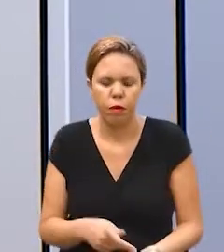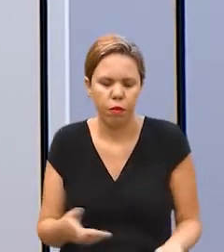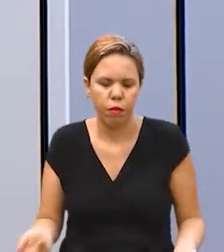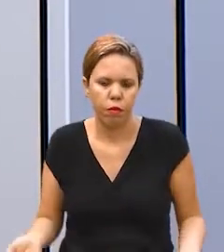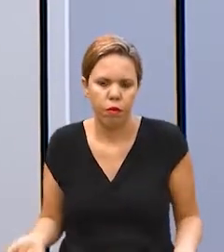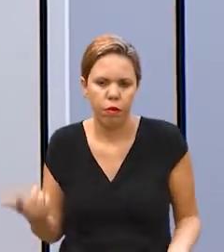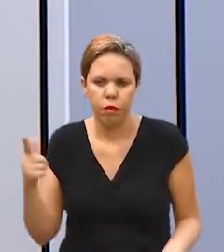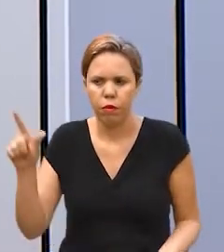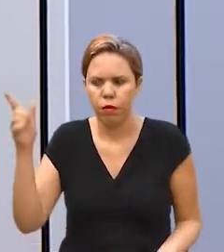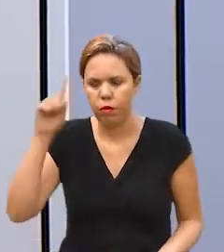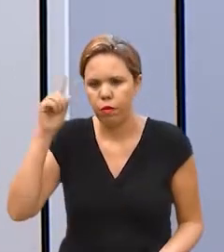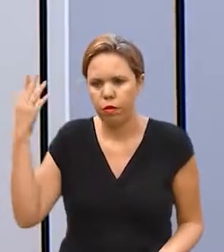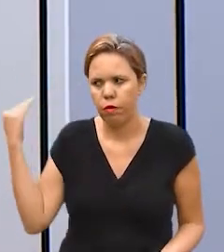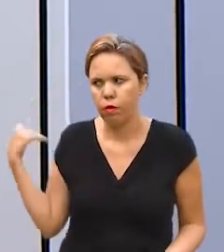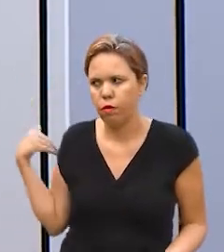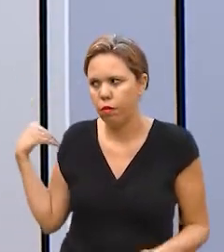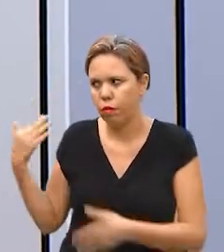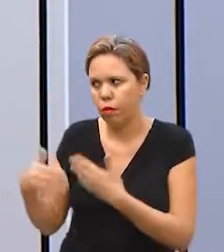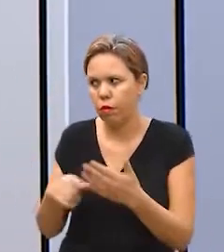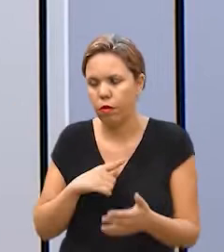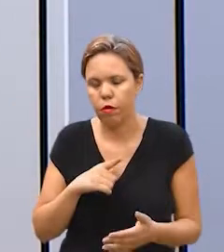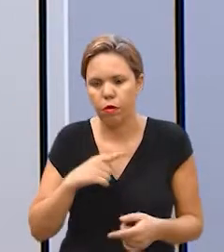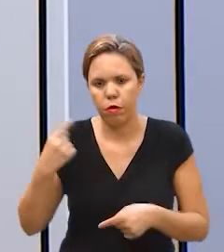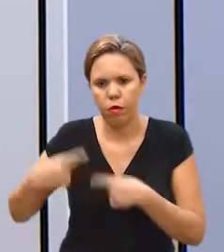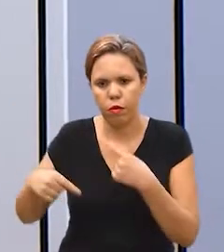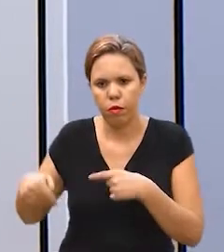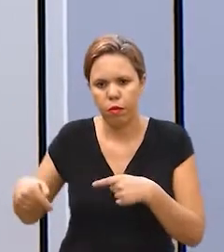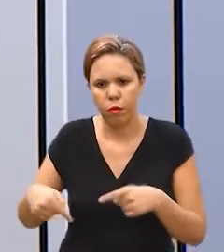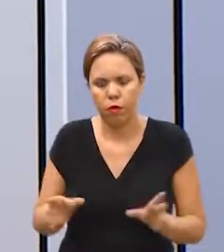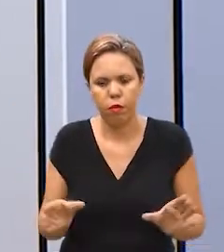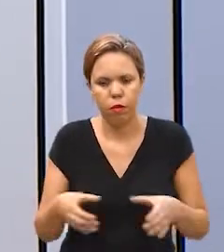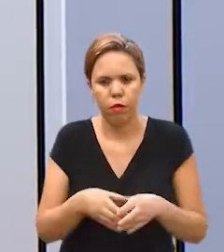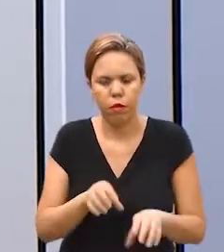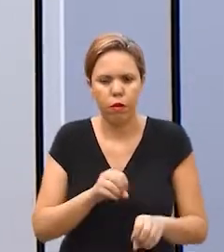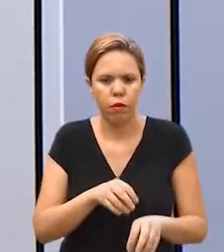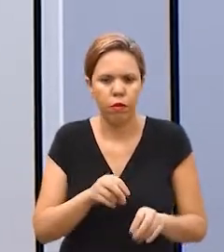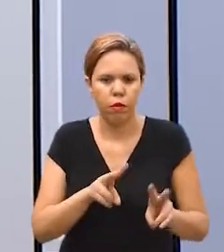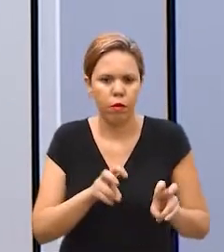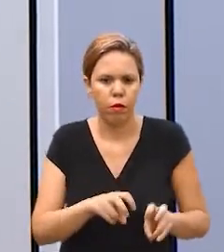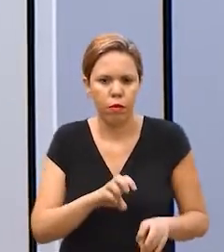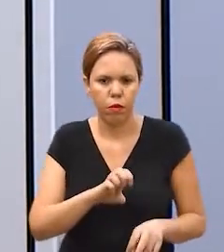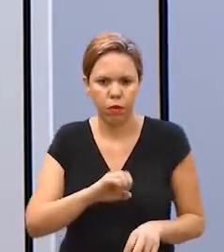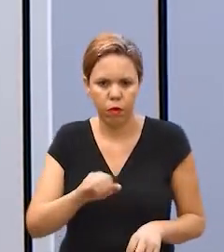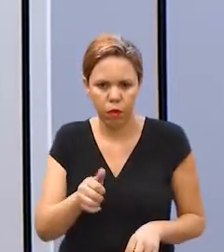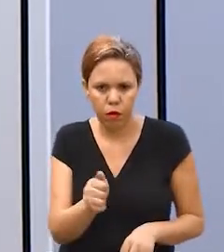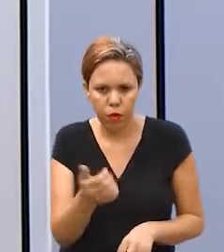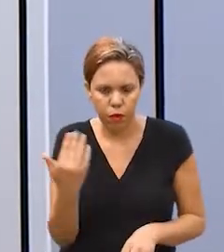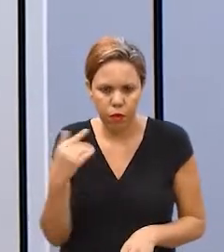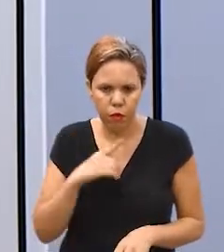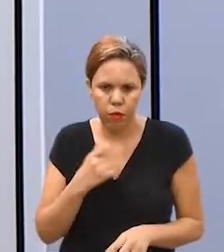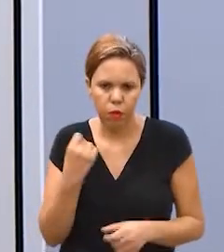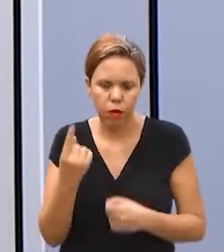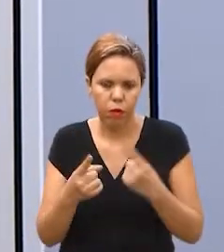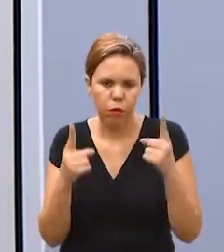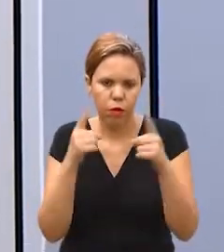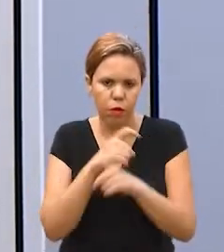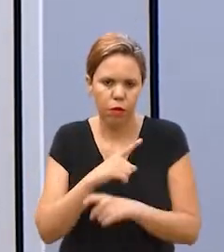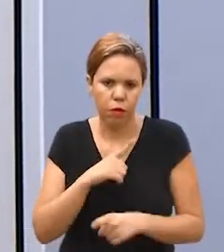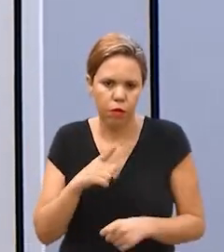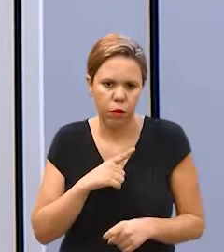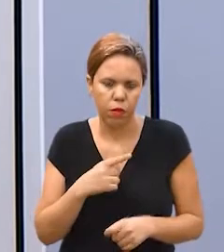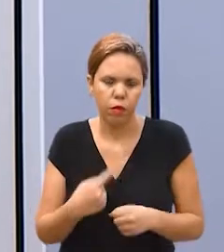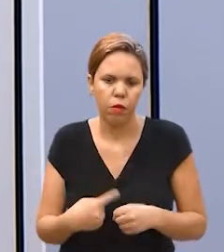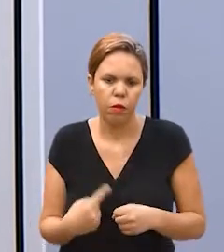até recentemente, nós tivemos um debate aqui na Comissão de Educação sobre o EJA, sobre algumas dificuldades que nós temos no